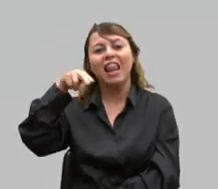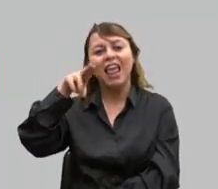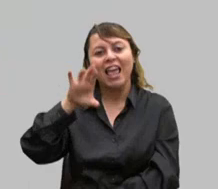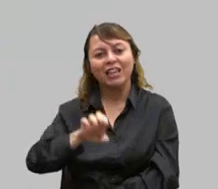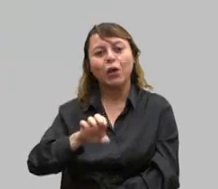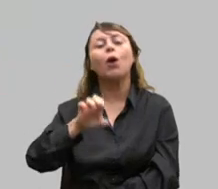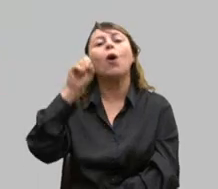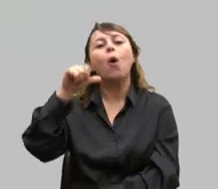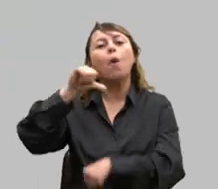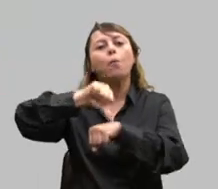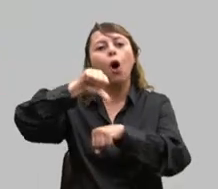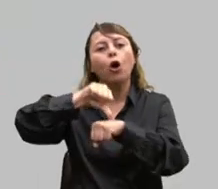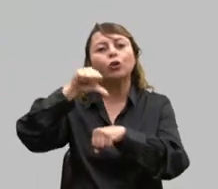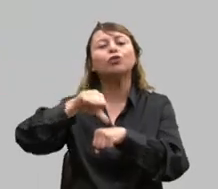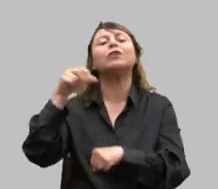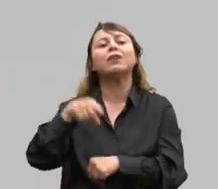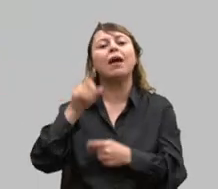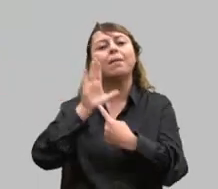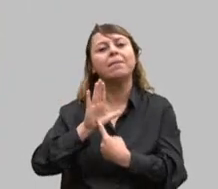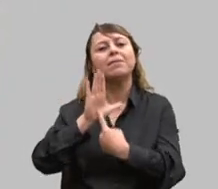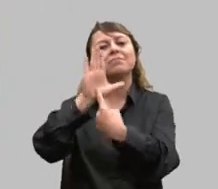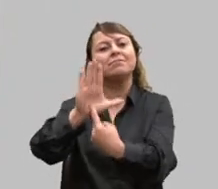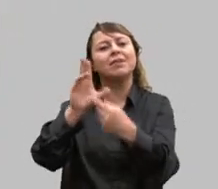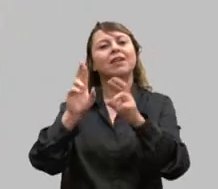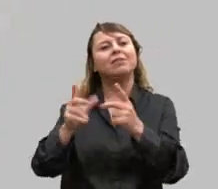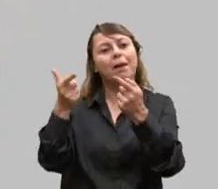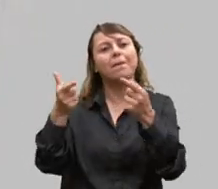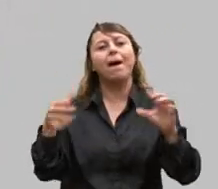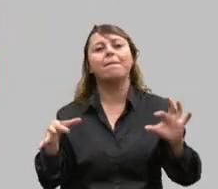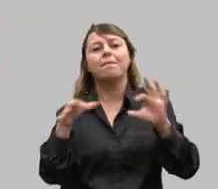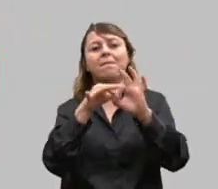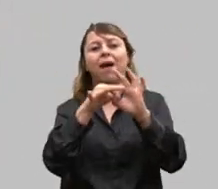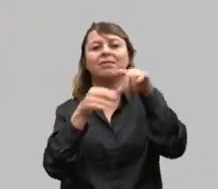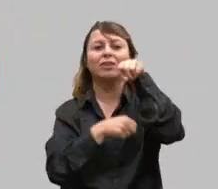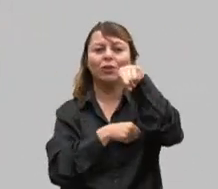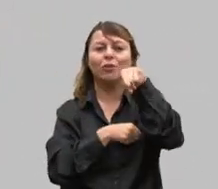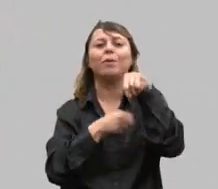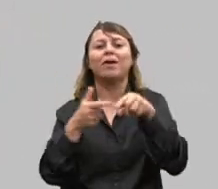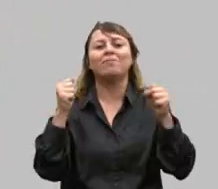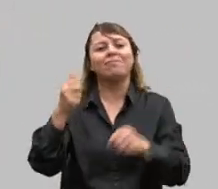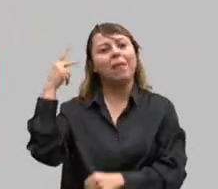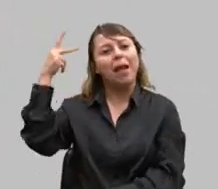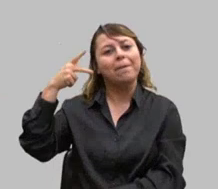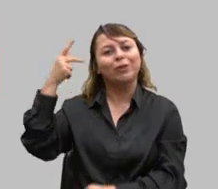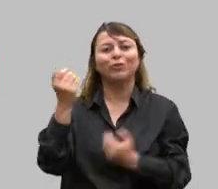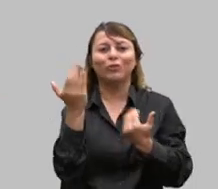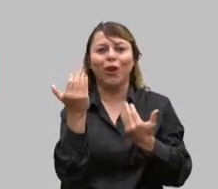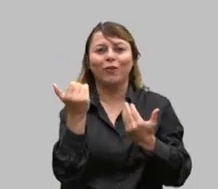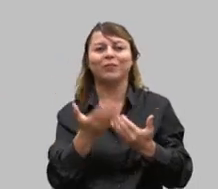União Norte representando as câmeras municipais parceiros do Parlamento jovem para sua saudação